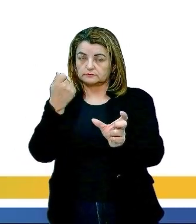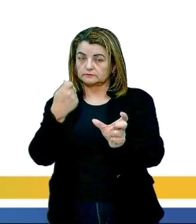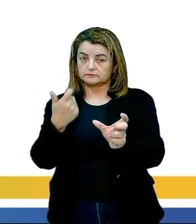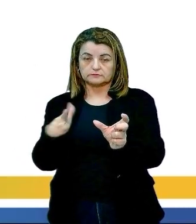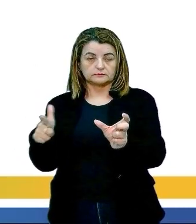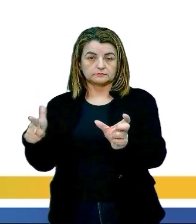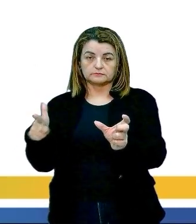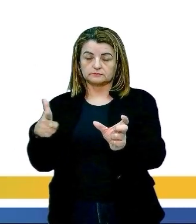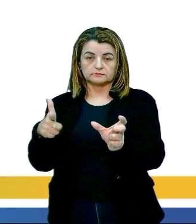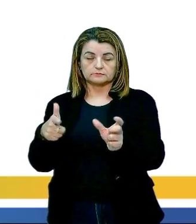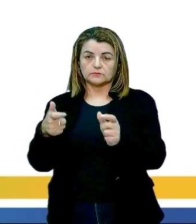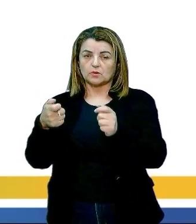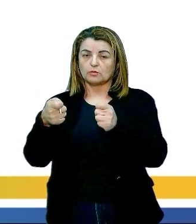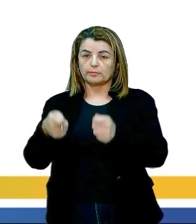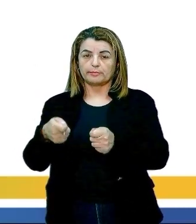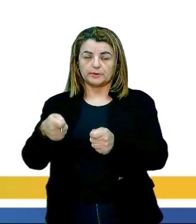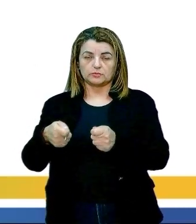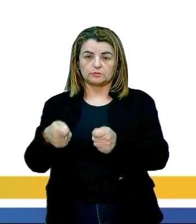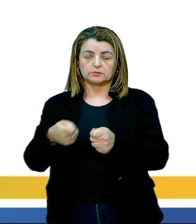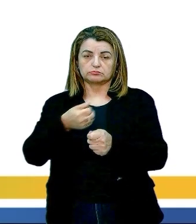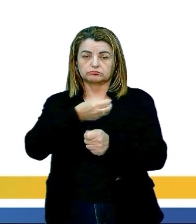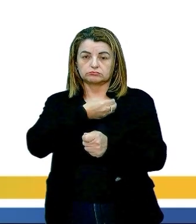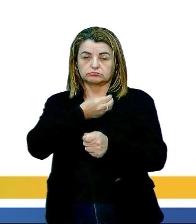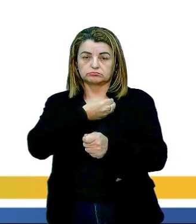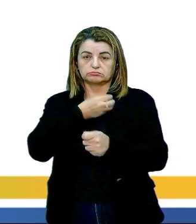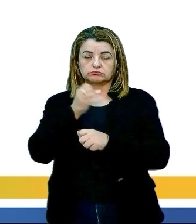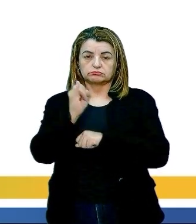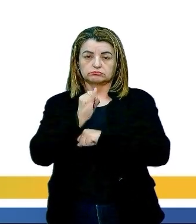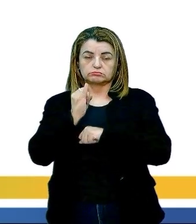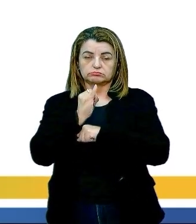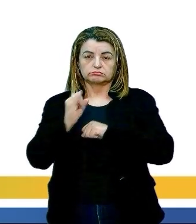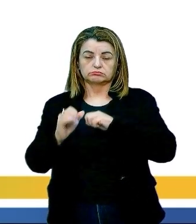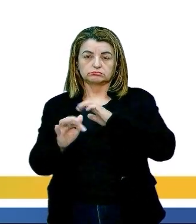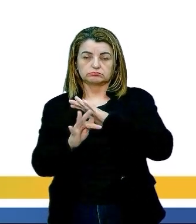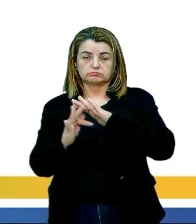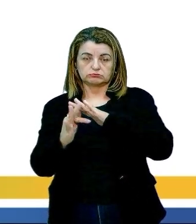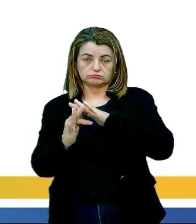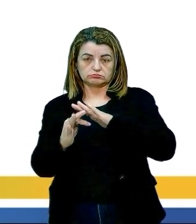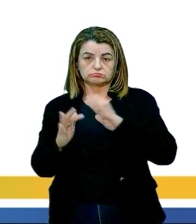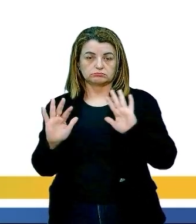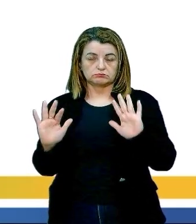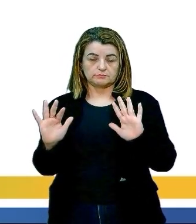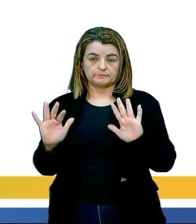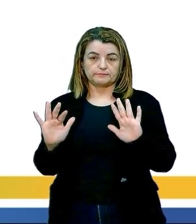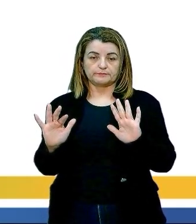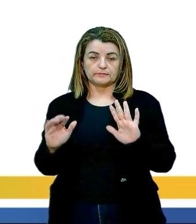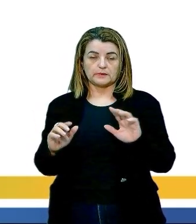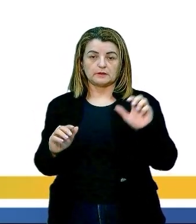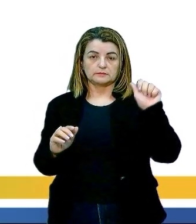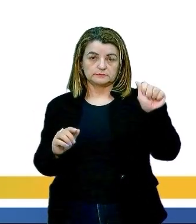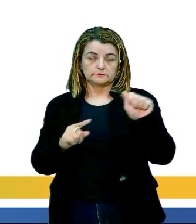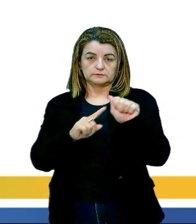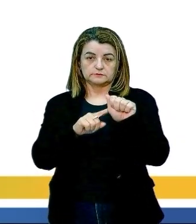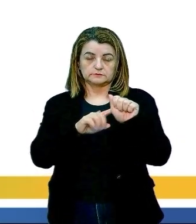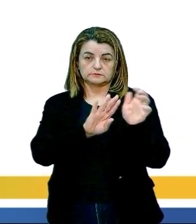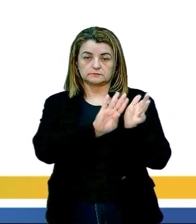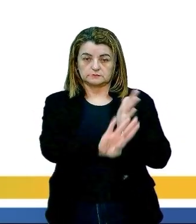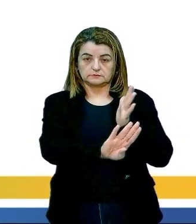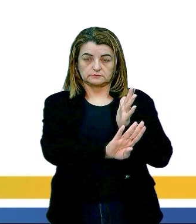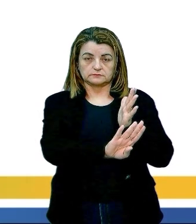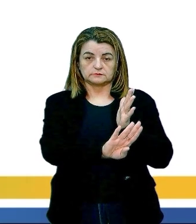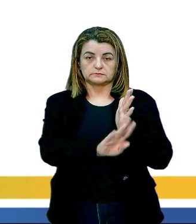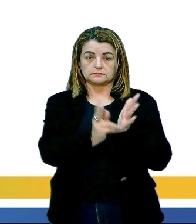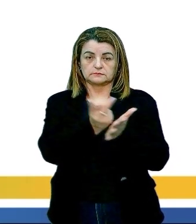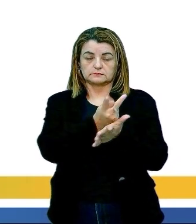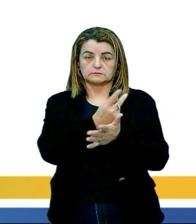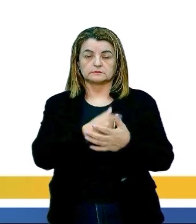existe predominância do que é mais formal ou do que é informal, ok? Então, essa letra A está descartada da